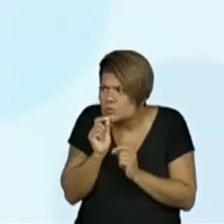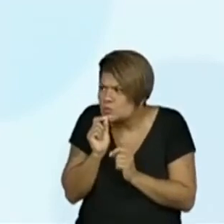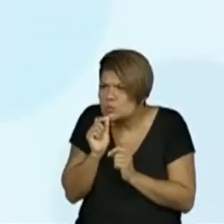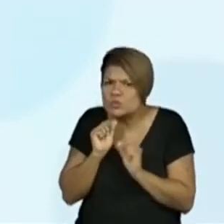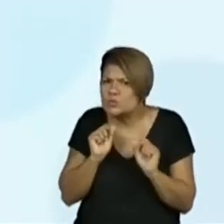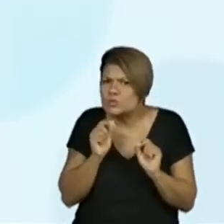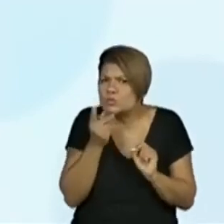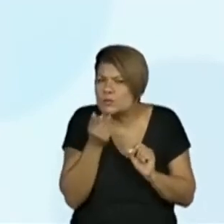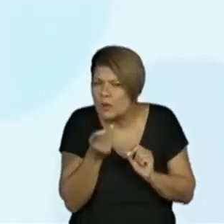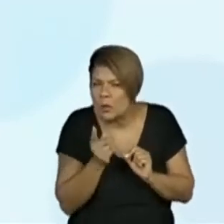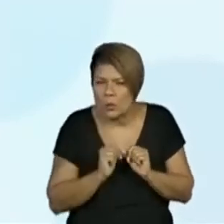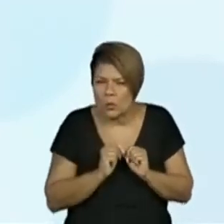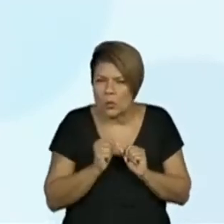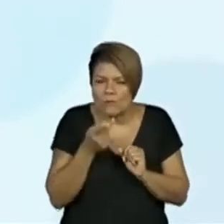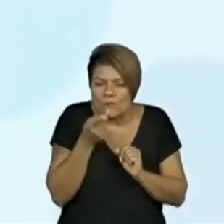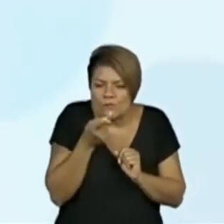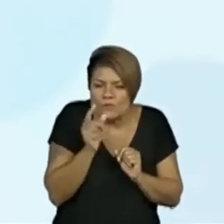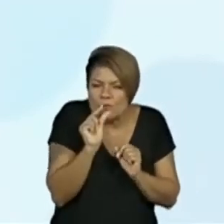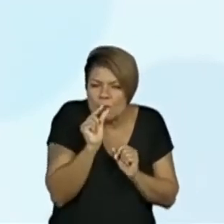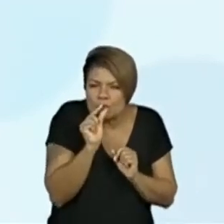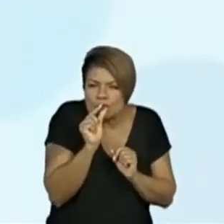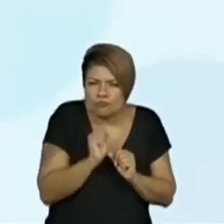hein? Sussurrou.